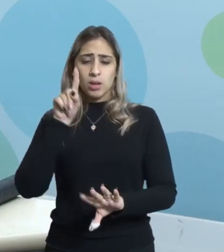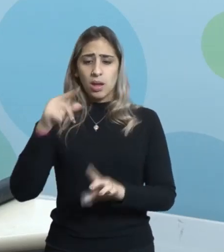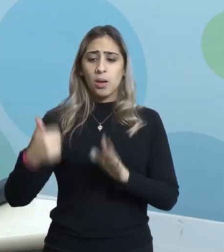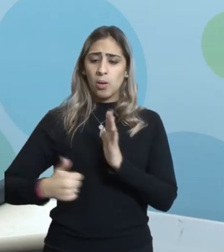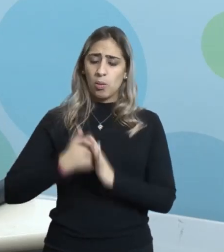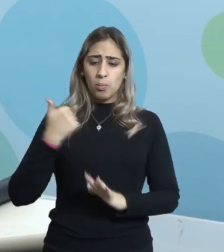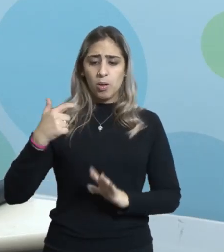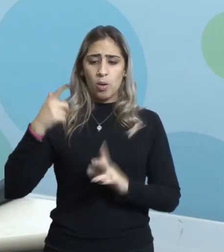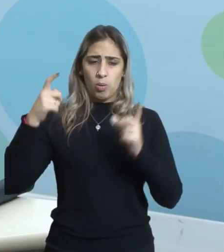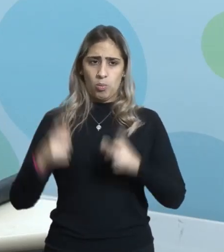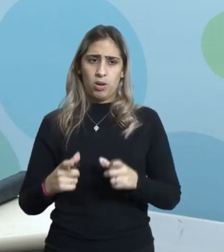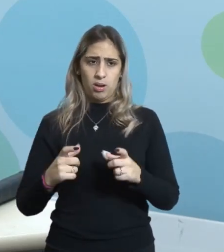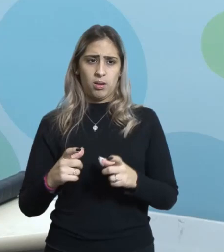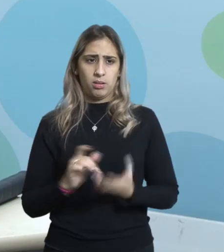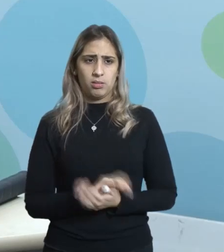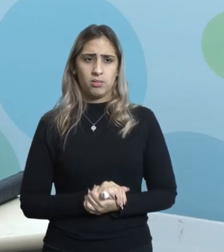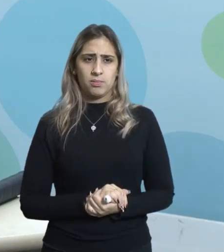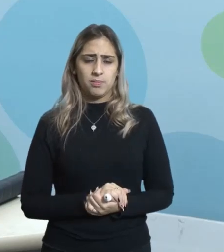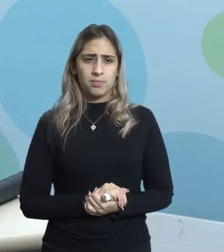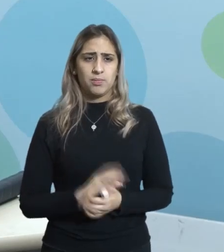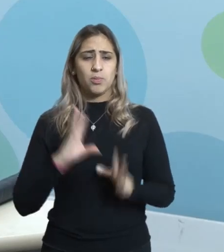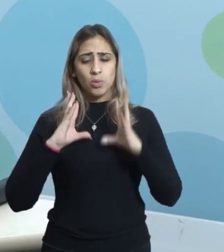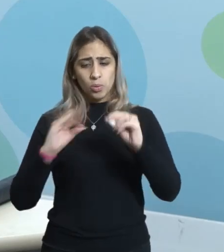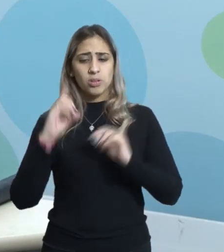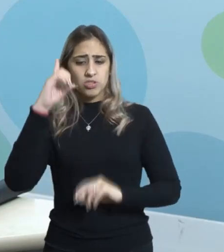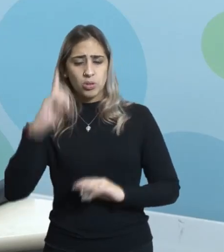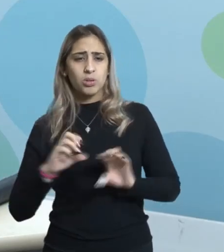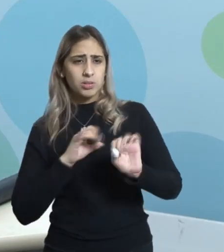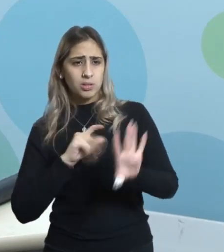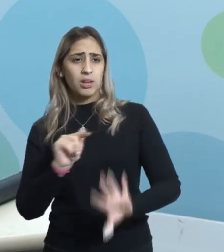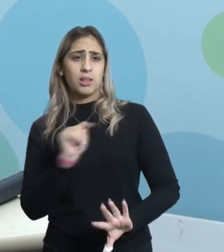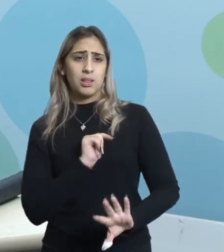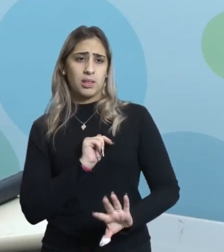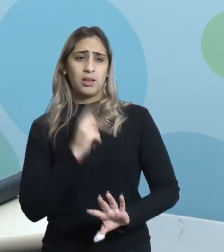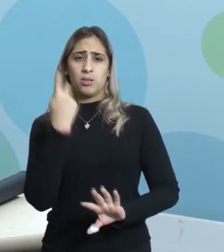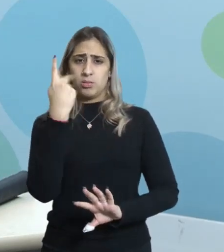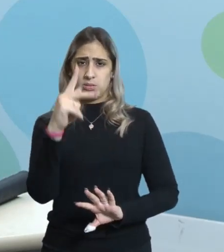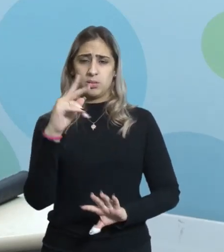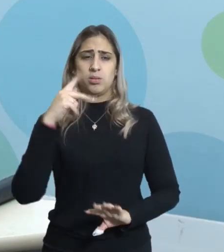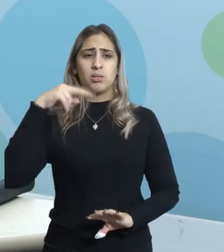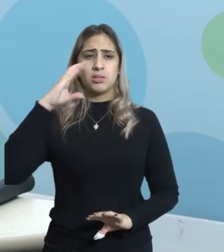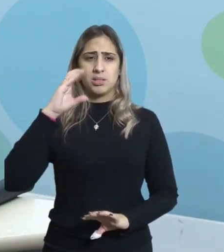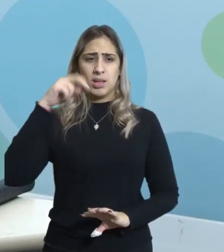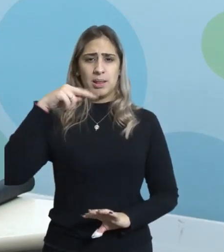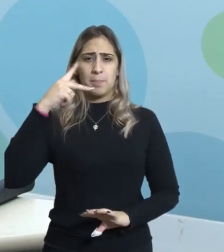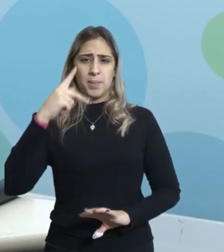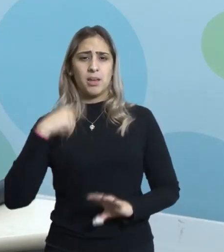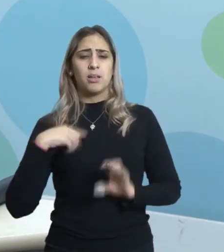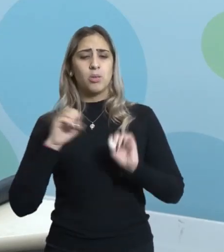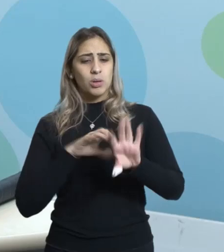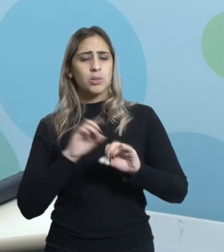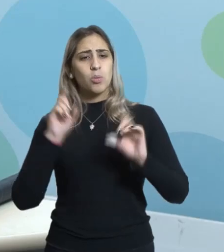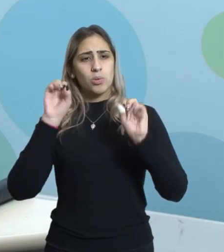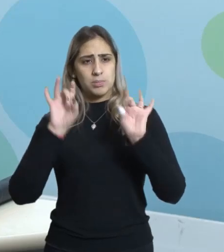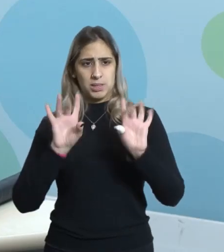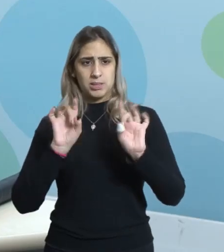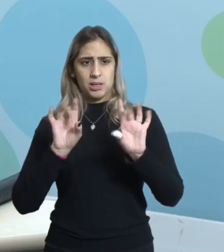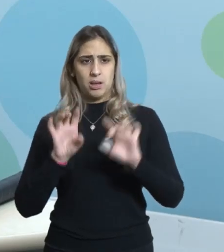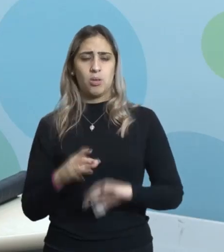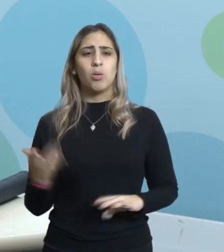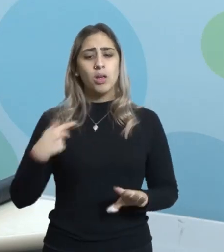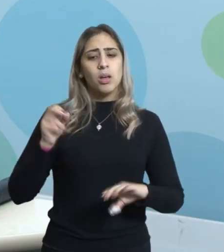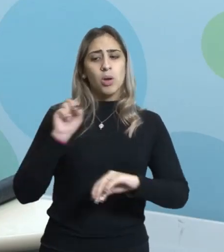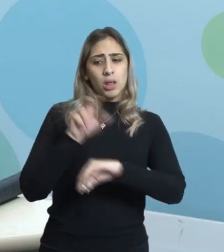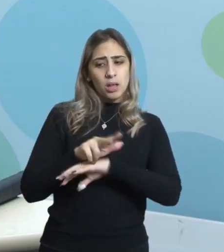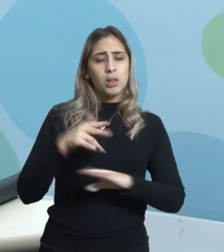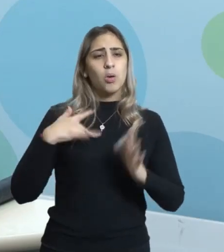ponto. Toda a diretoria de ensino tem um PCNP da educação especial. Então, entrem em